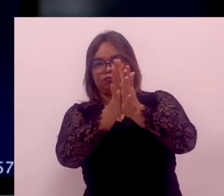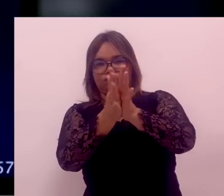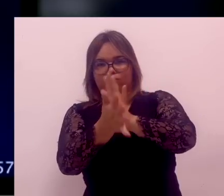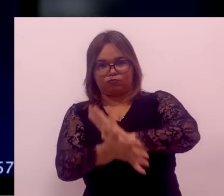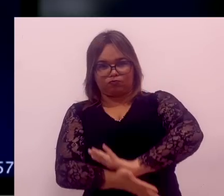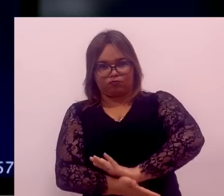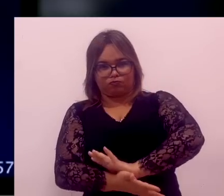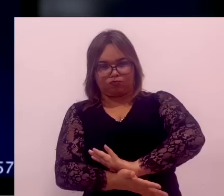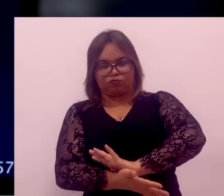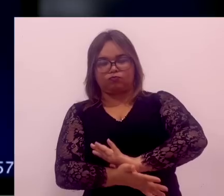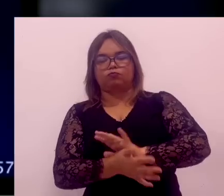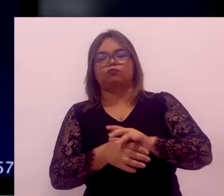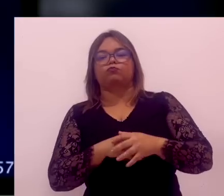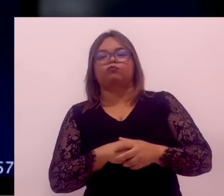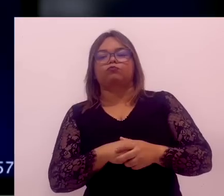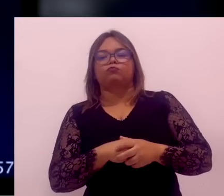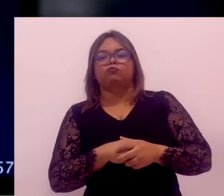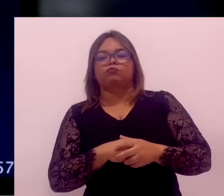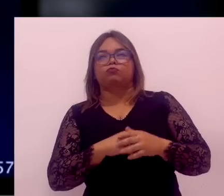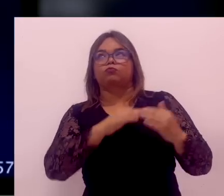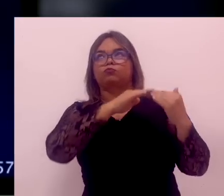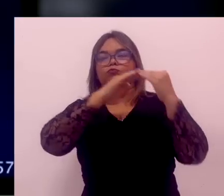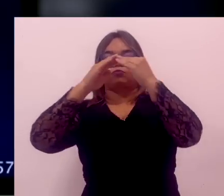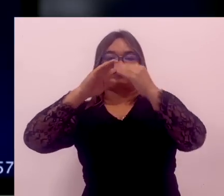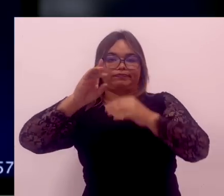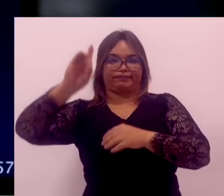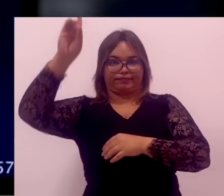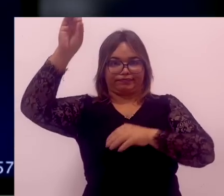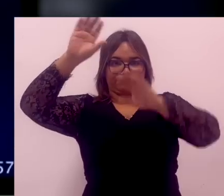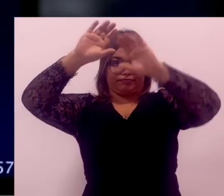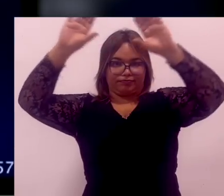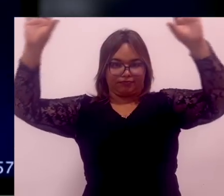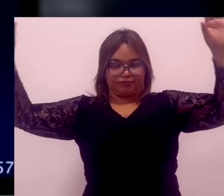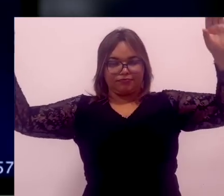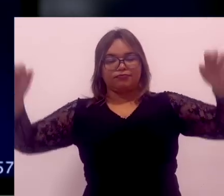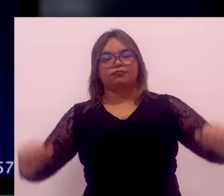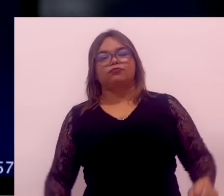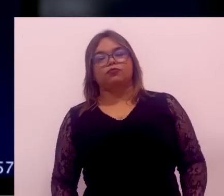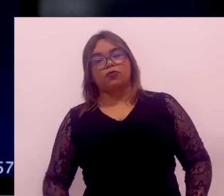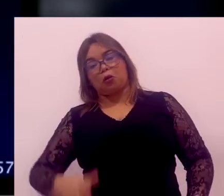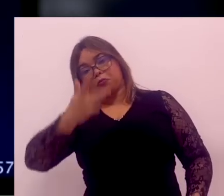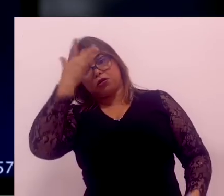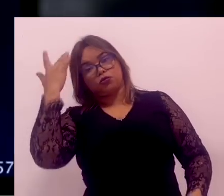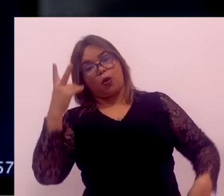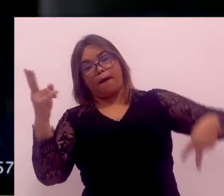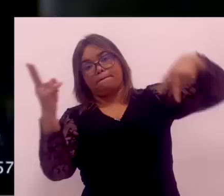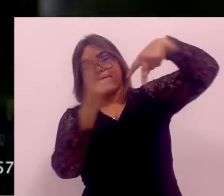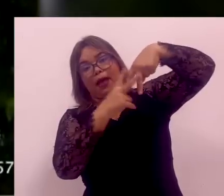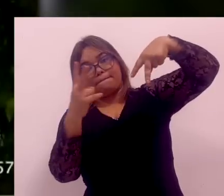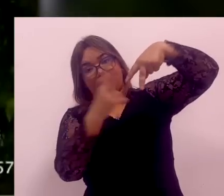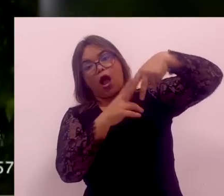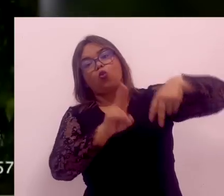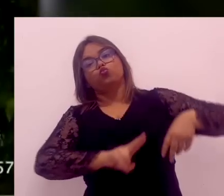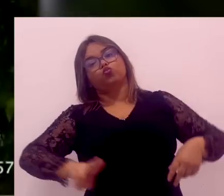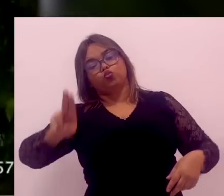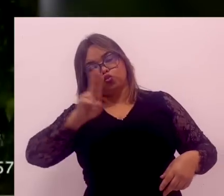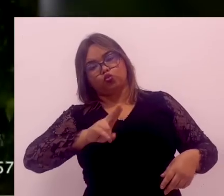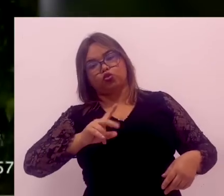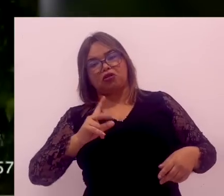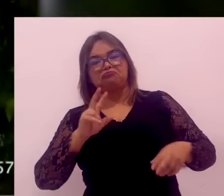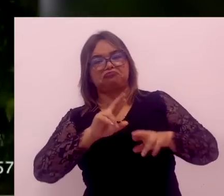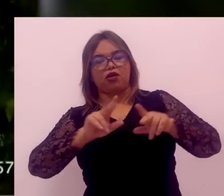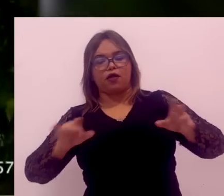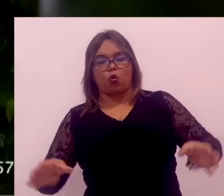símbolo é familiar aos maçons de vários graus, principalmente do 30º grau. Notem que quanto mais alto o grau, mais